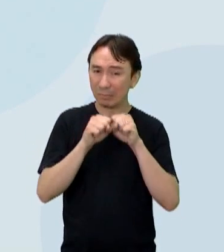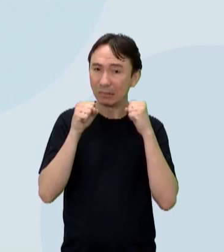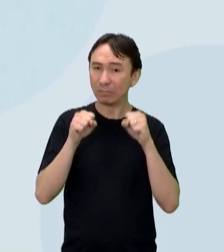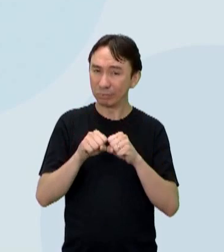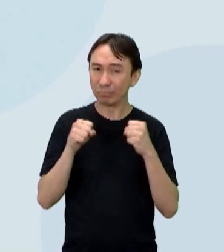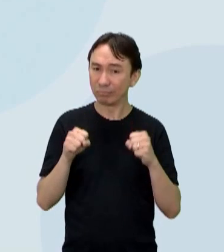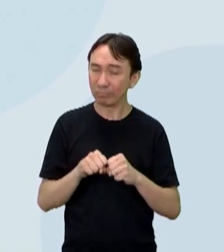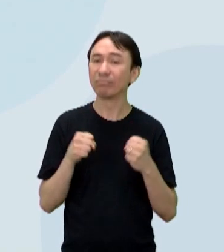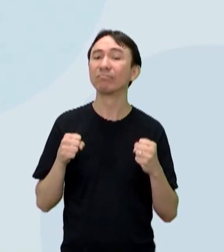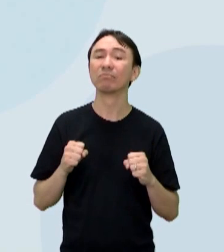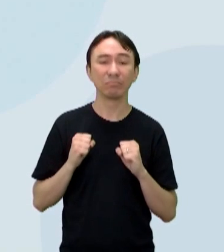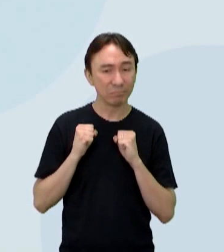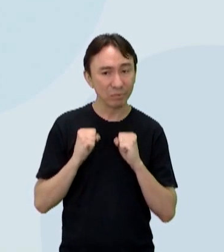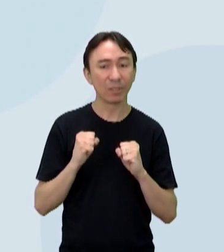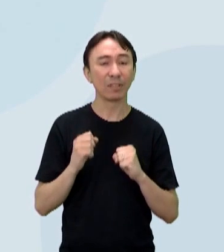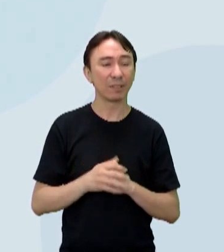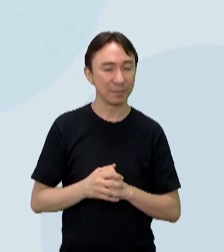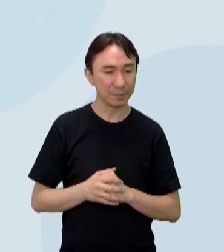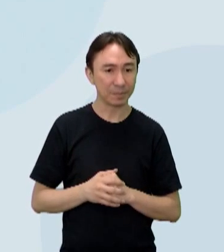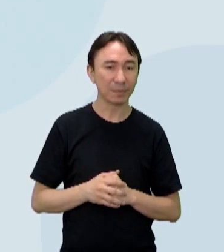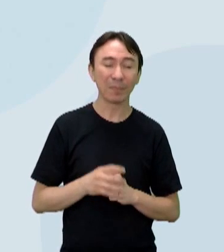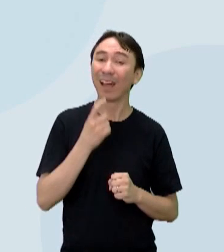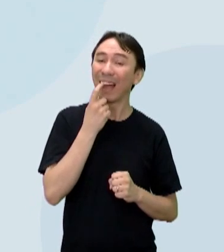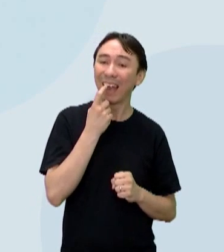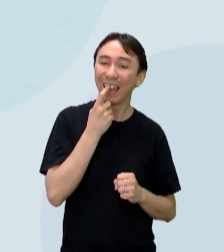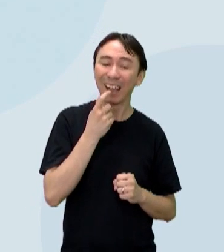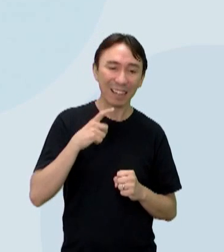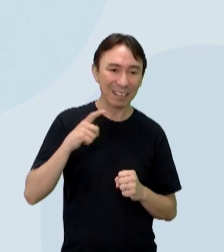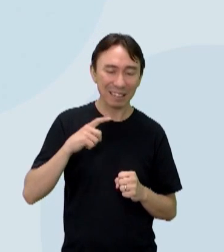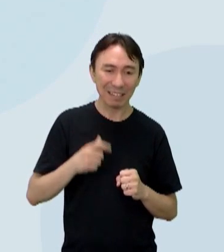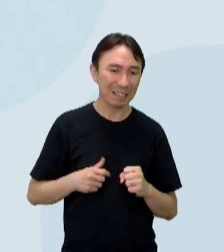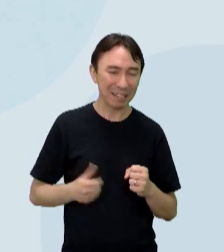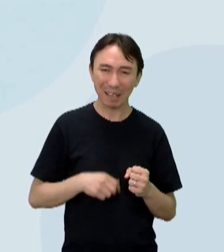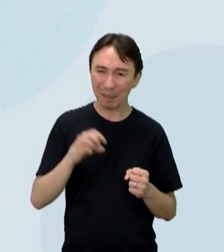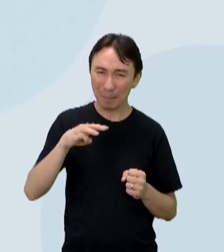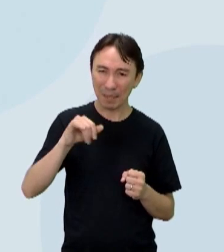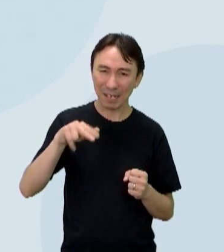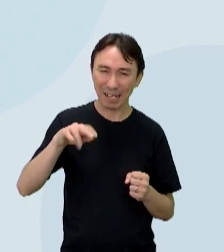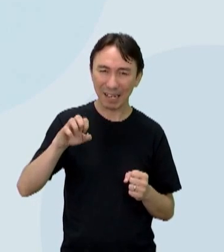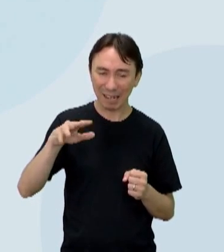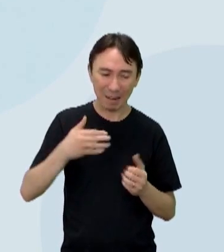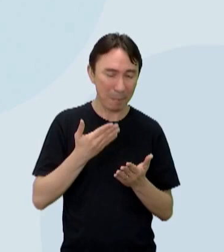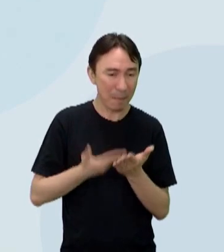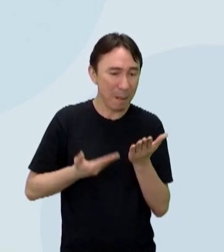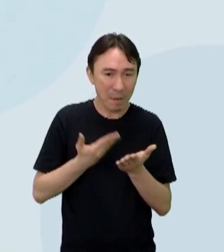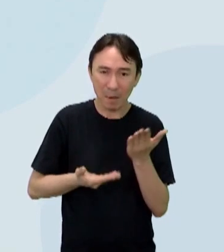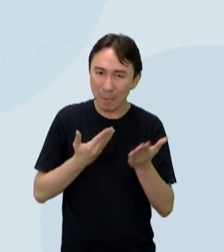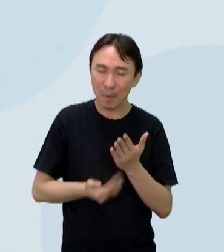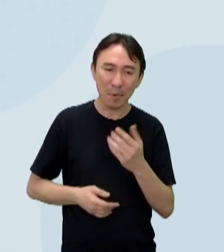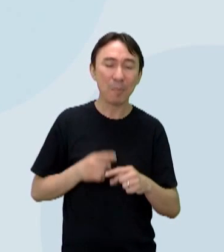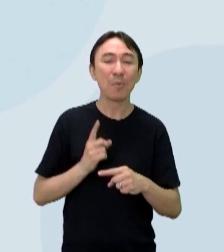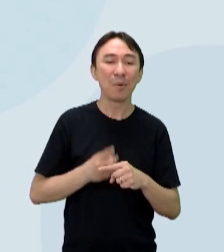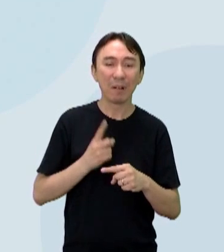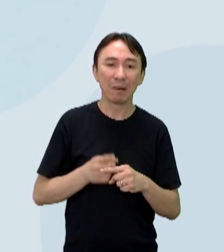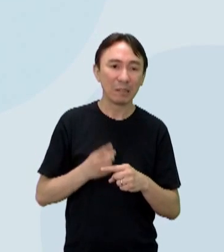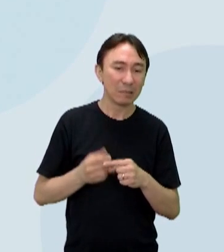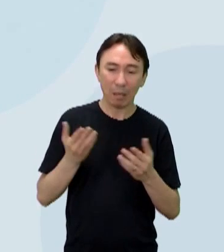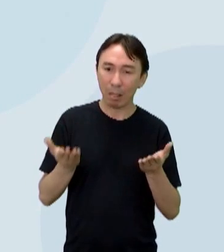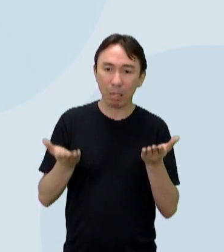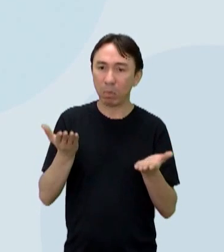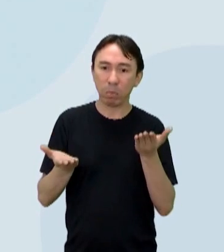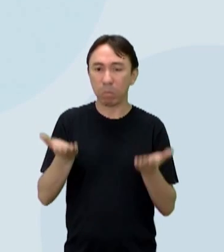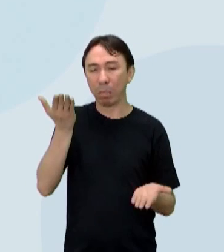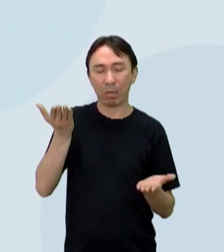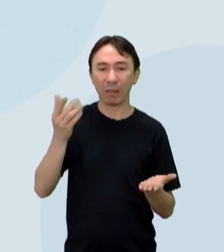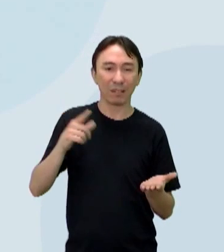deterioração dentária. O dente perde mais minerais do que deveria por causa de um desequilíbrio químico provocado pelo